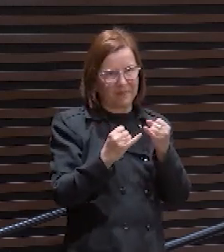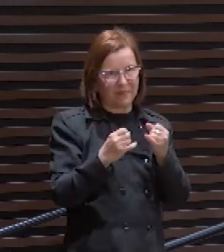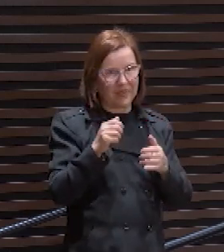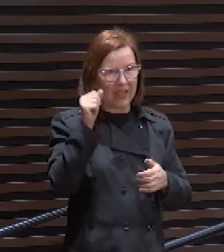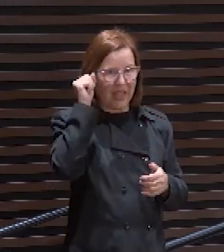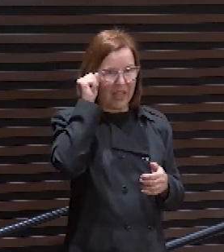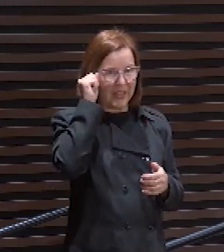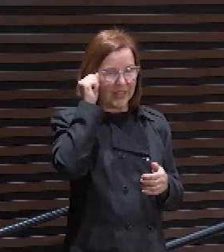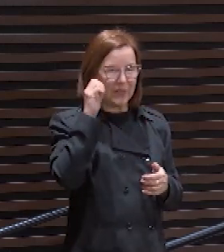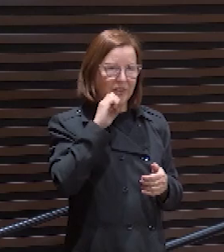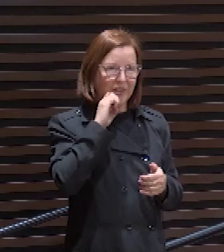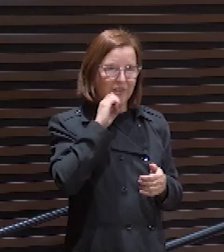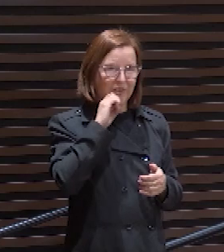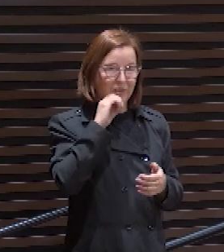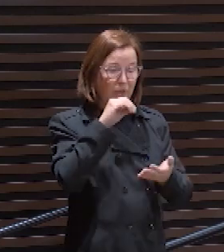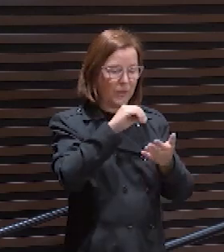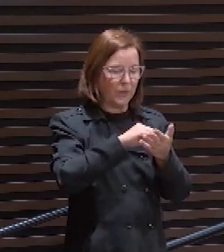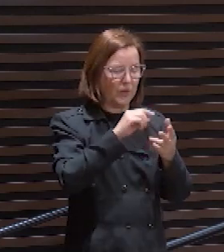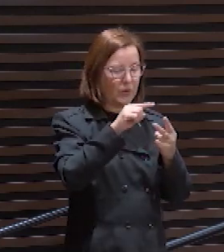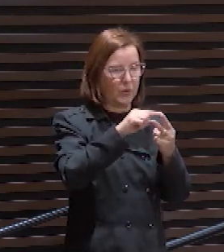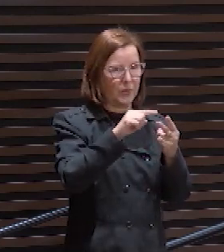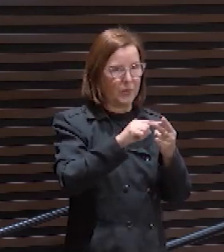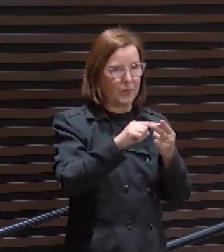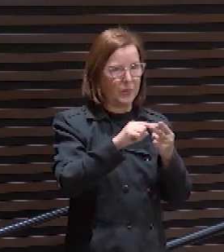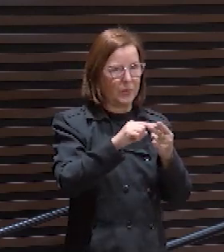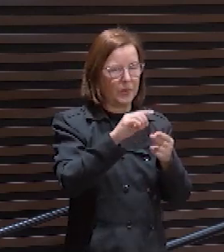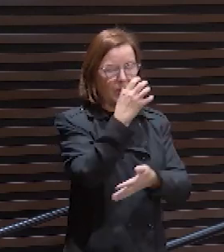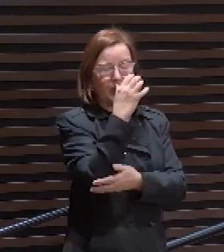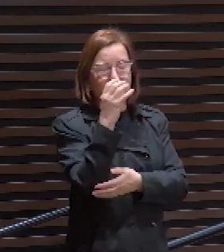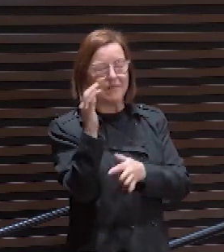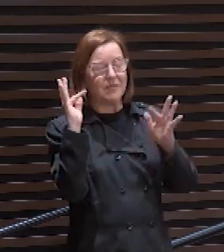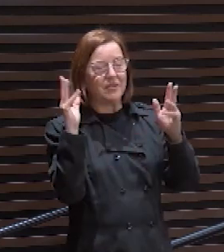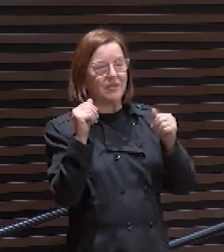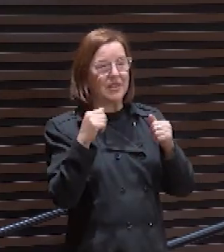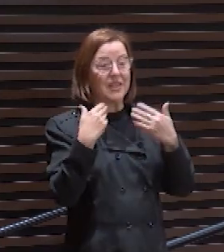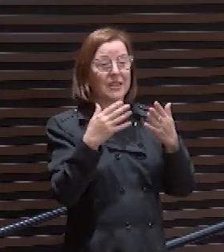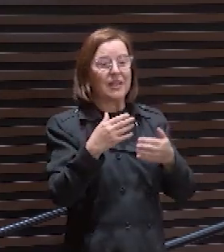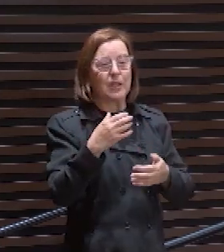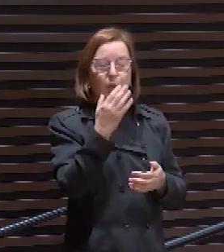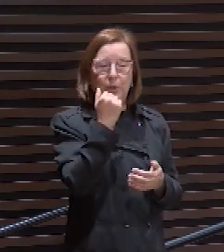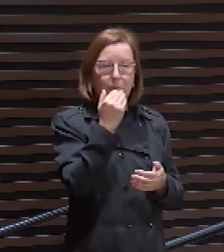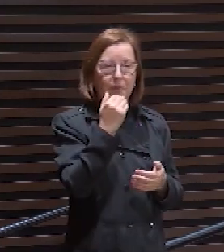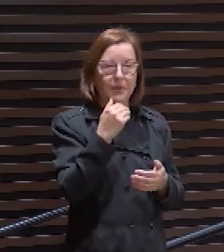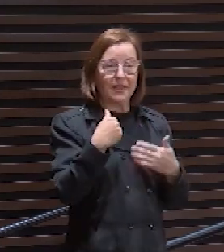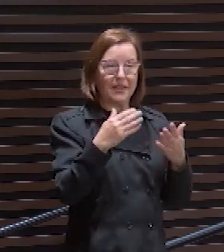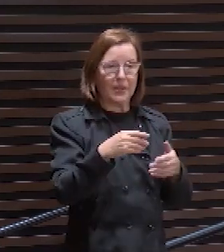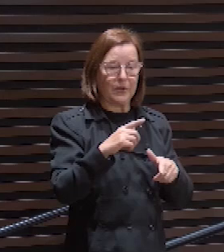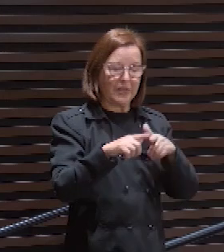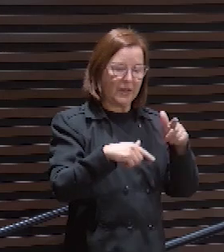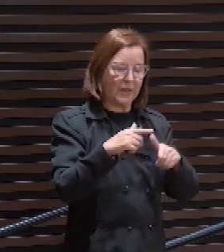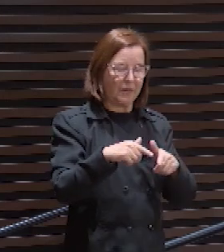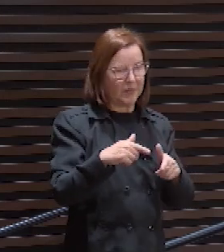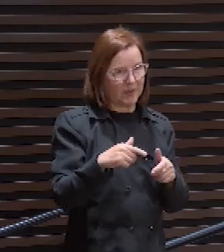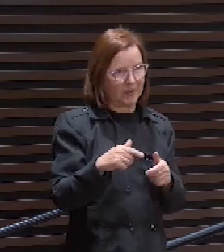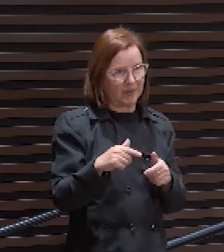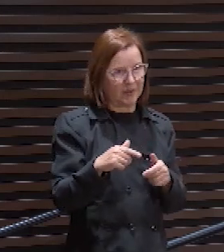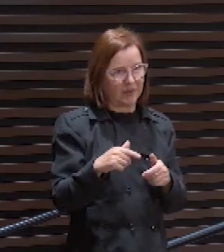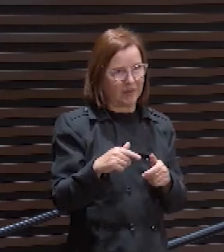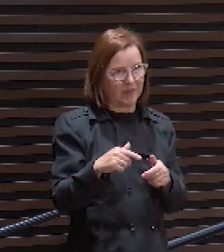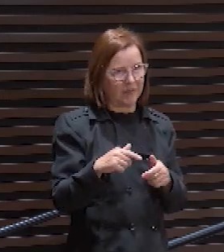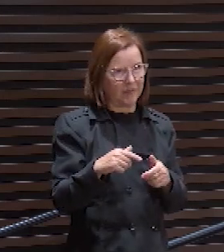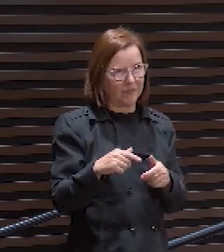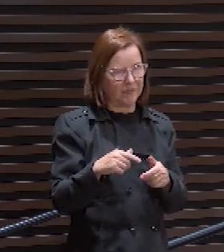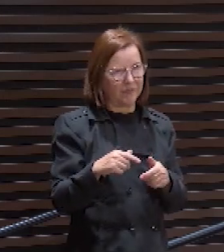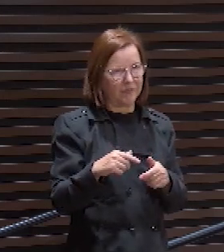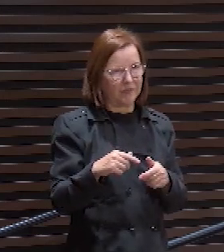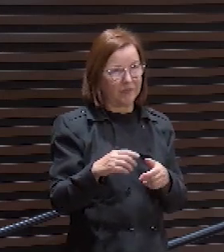jardim maravilhoso, deu a eles o que comer, deu a eles um trabalho para que pudessem ter ali, permitiu que